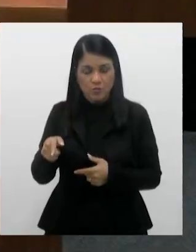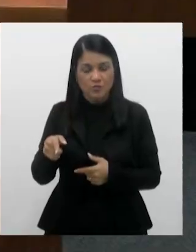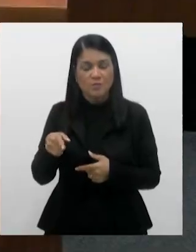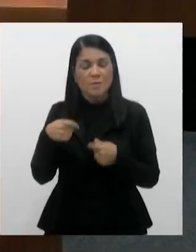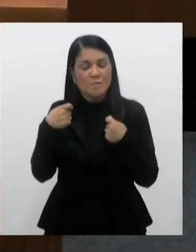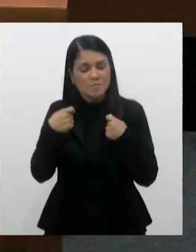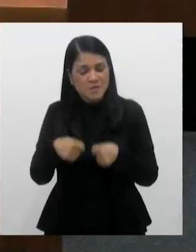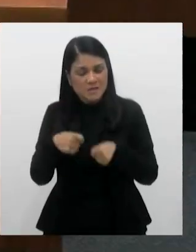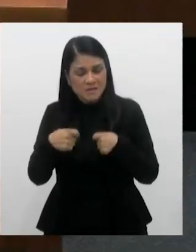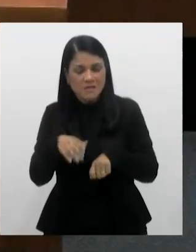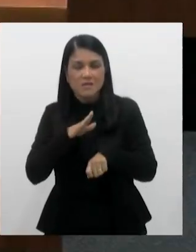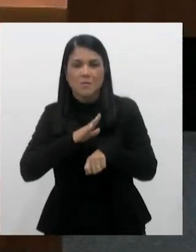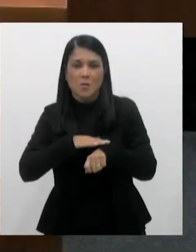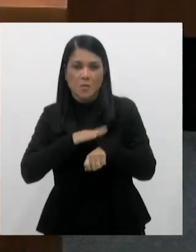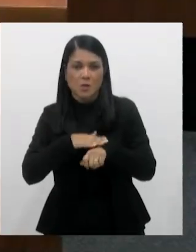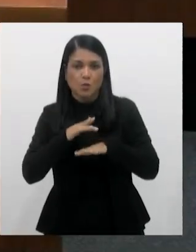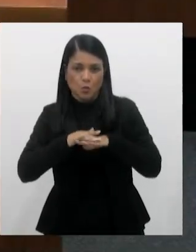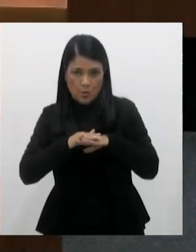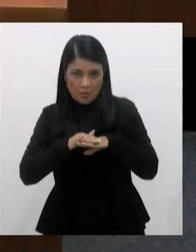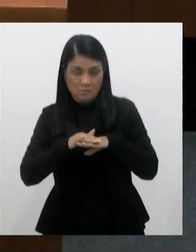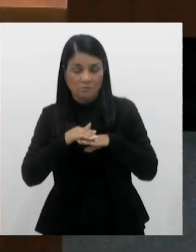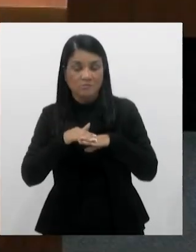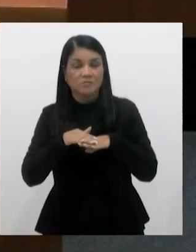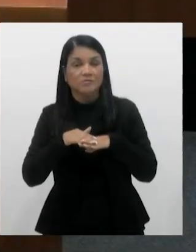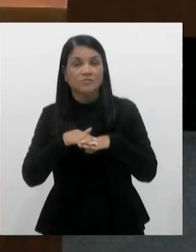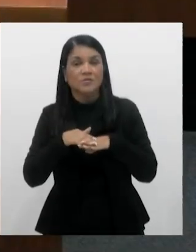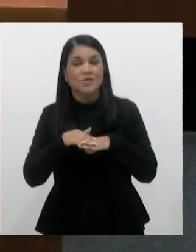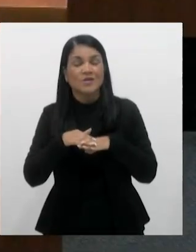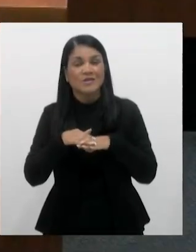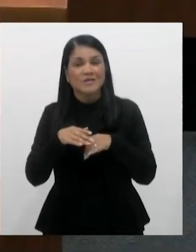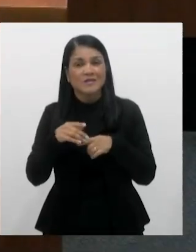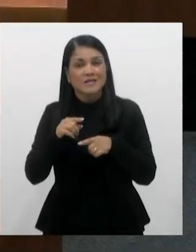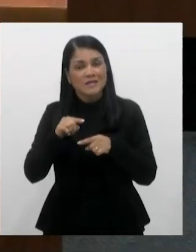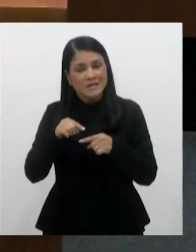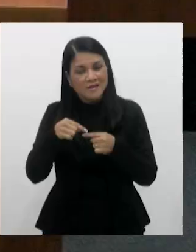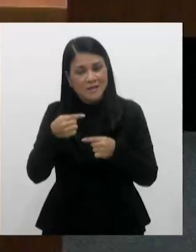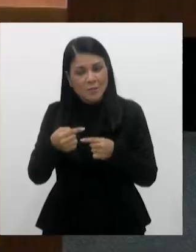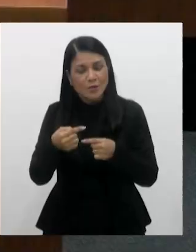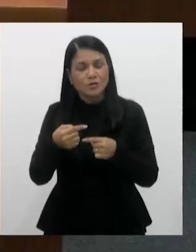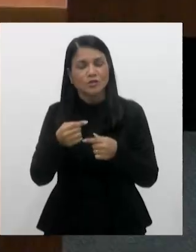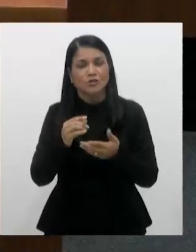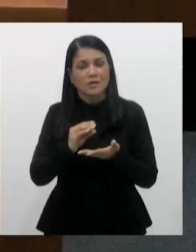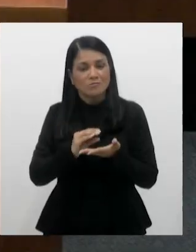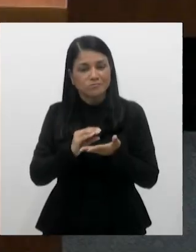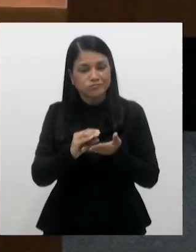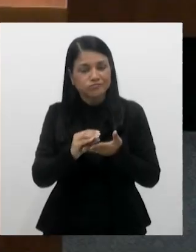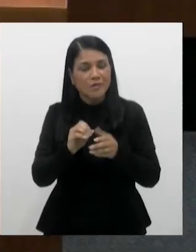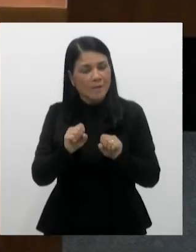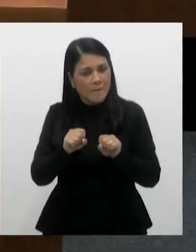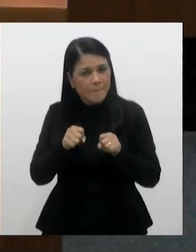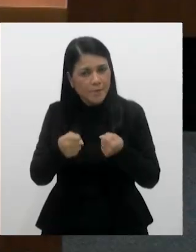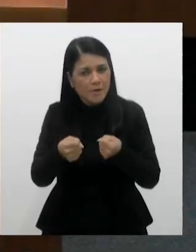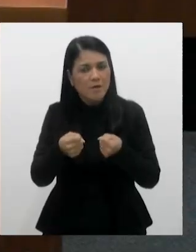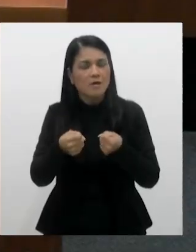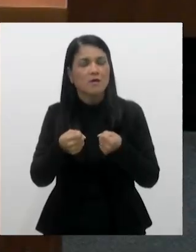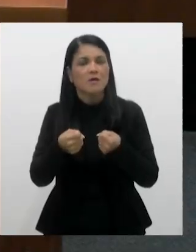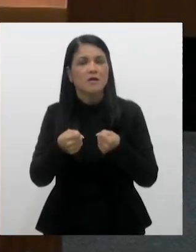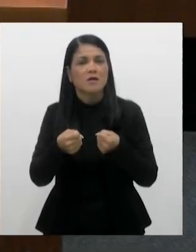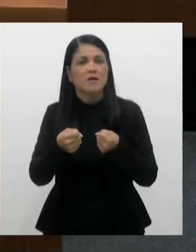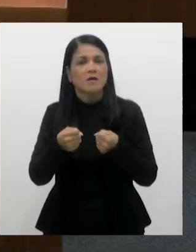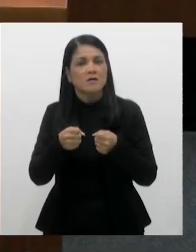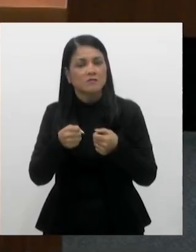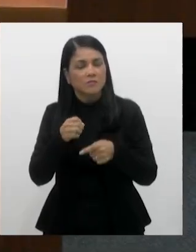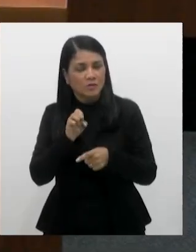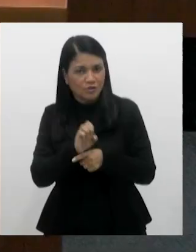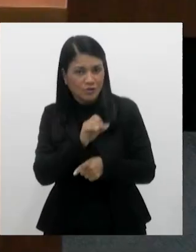precisa, ele não pode contar, depois de ter dado tanto para o Estado, tanto para o nosso Rio de Janeiro e para